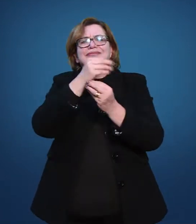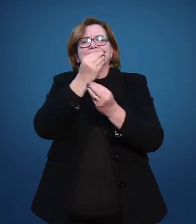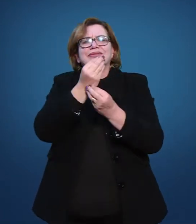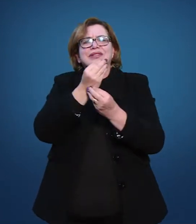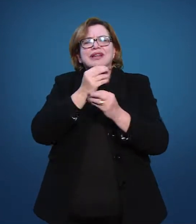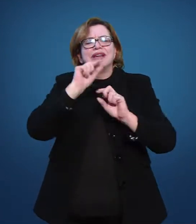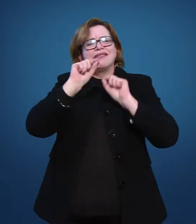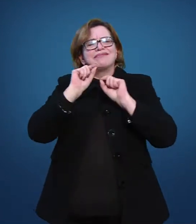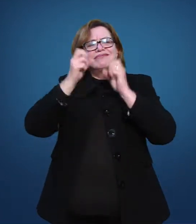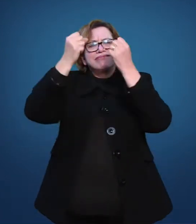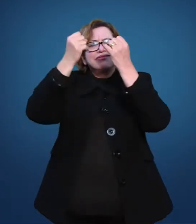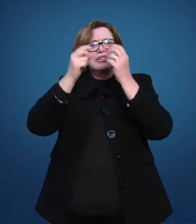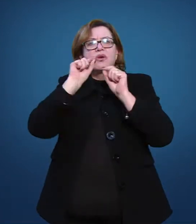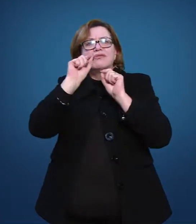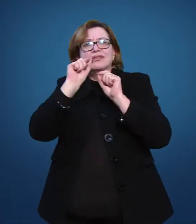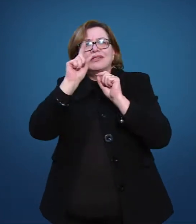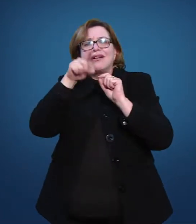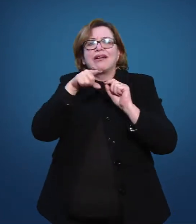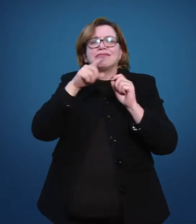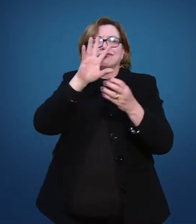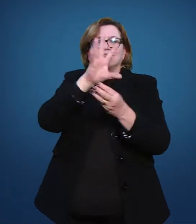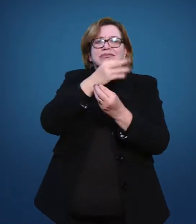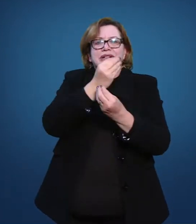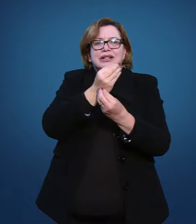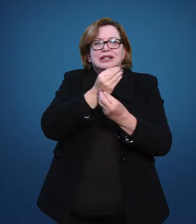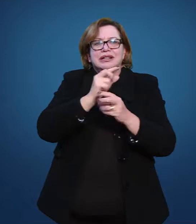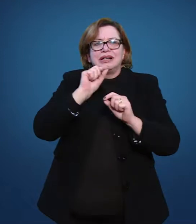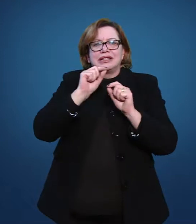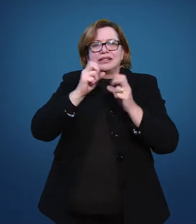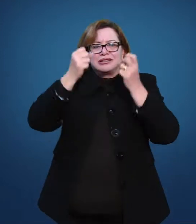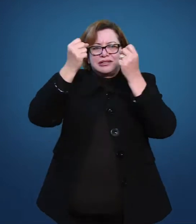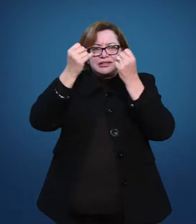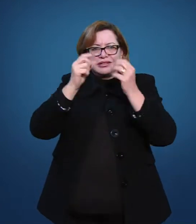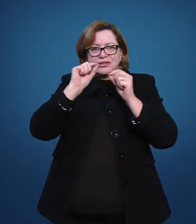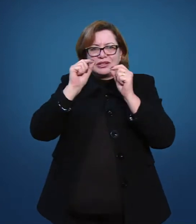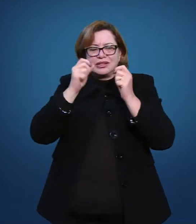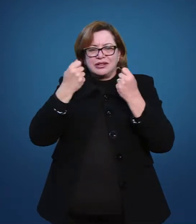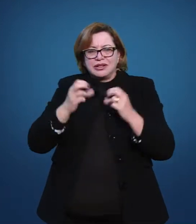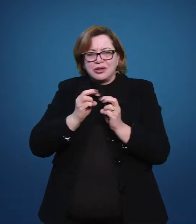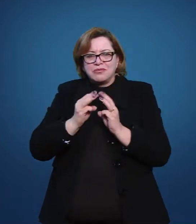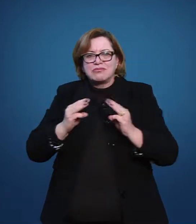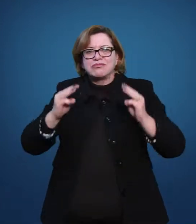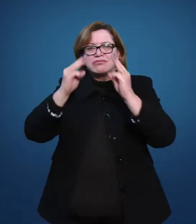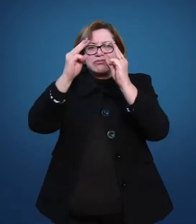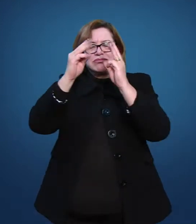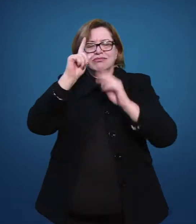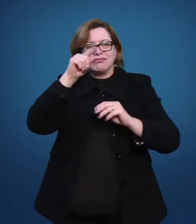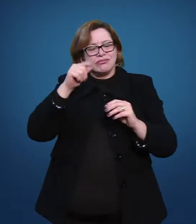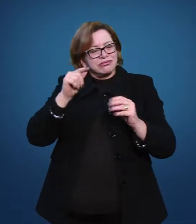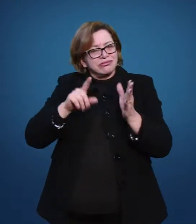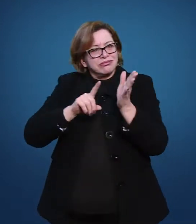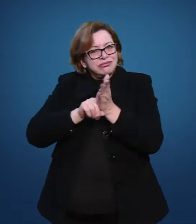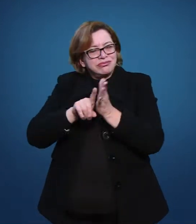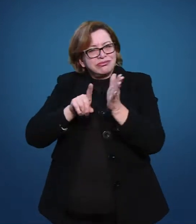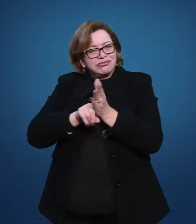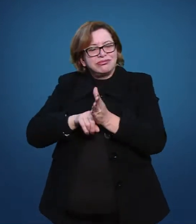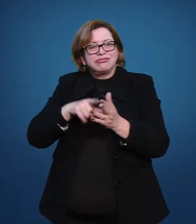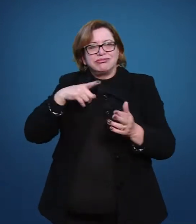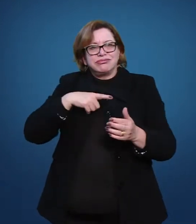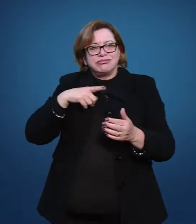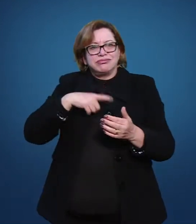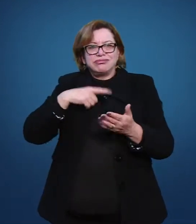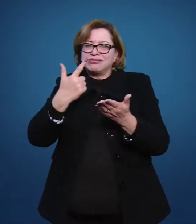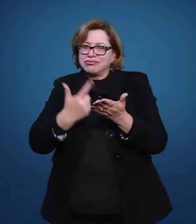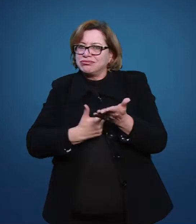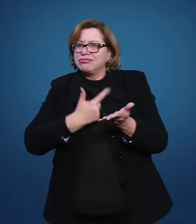é ou não arte? Quem define o que deve ou não ser preservado no museu? Essas são as questões que são abordadas